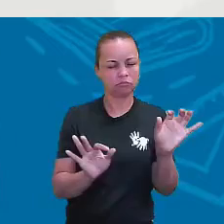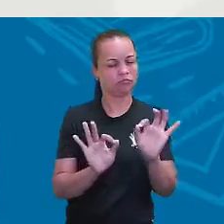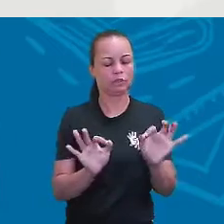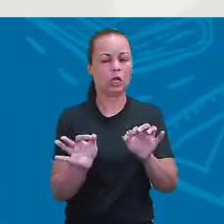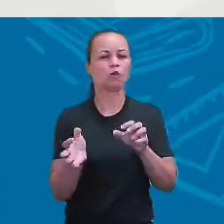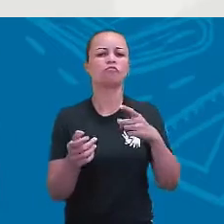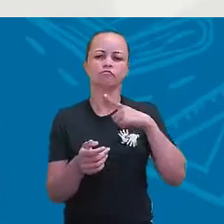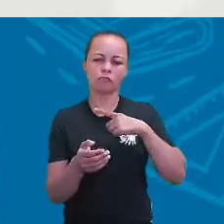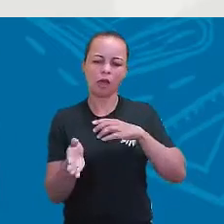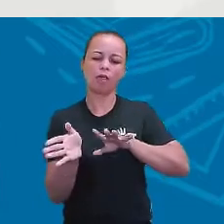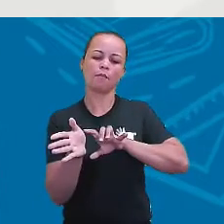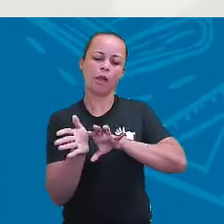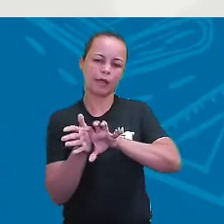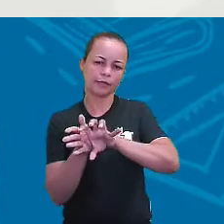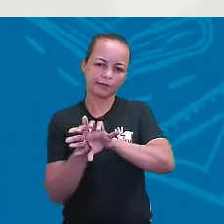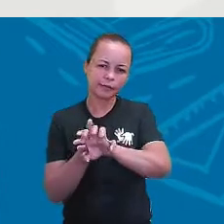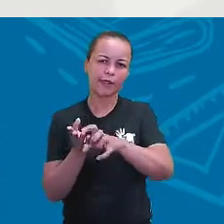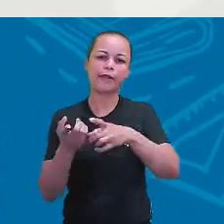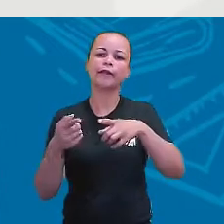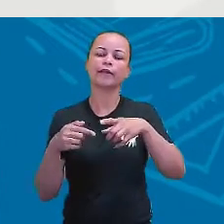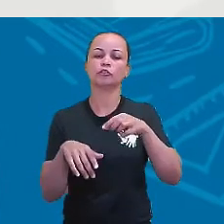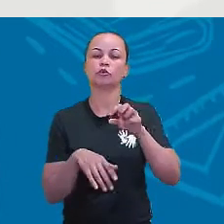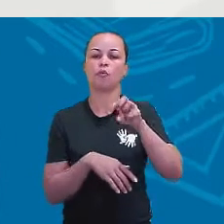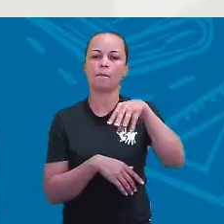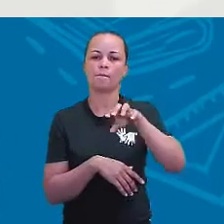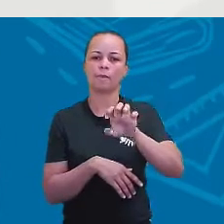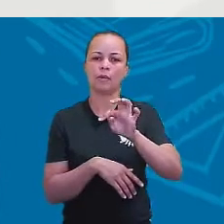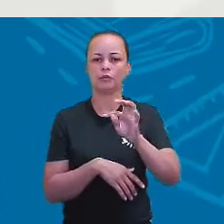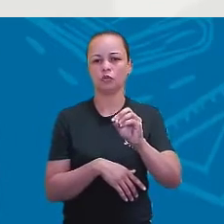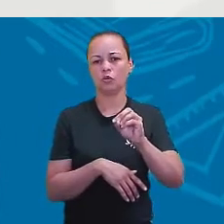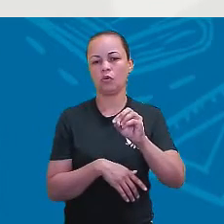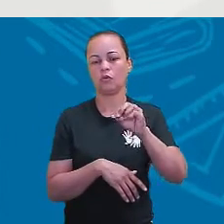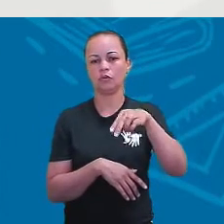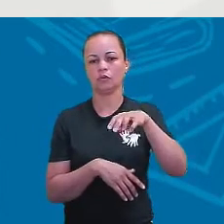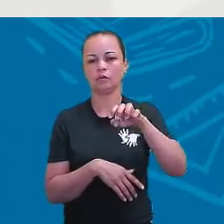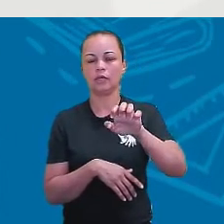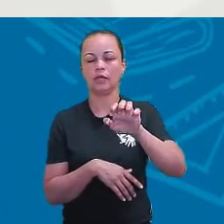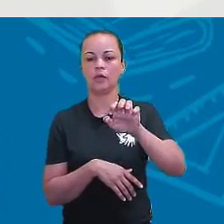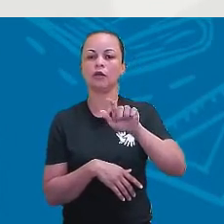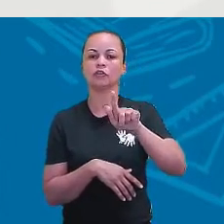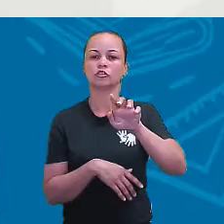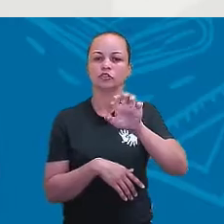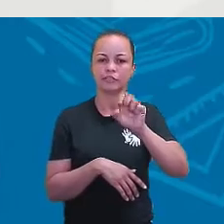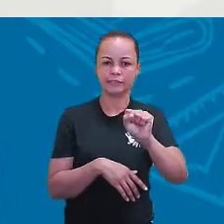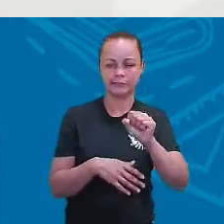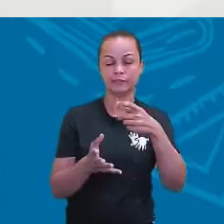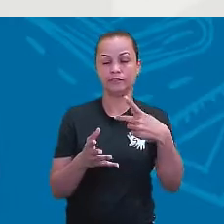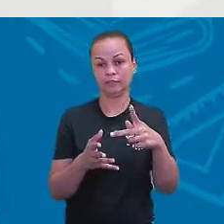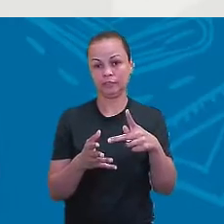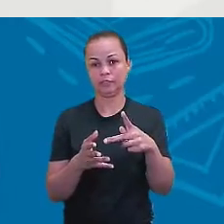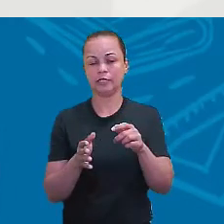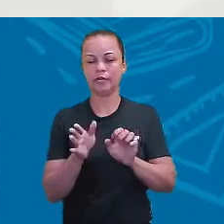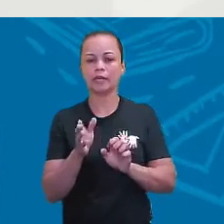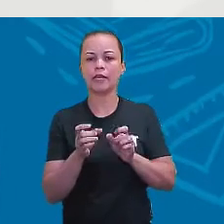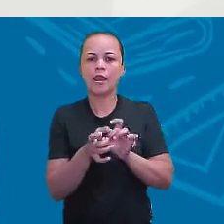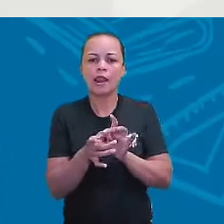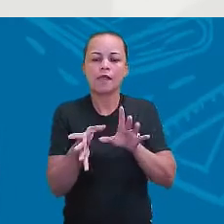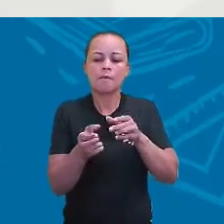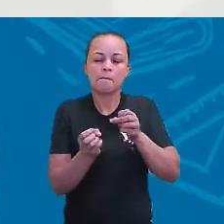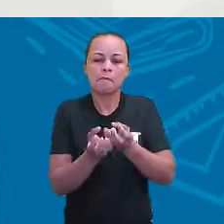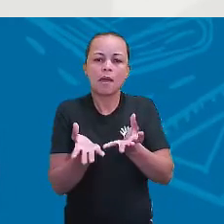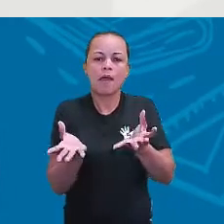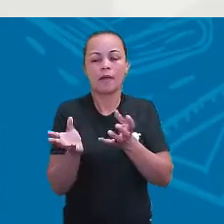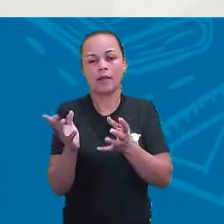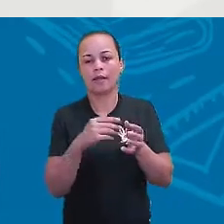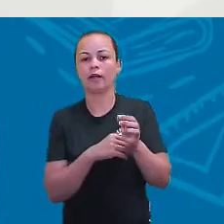de metanogênicas, né? Metanogênios, que vão liberar o quê? Metano. Que dentro da perspectiva de um gás estufa,